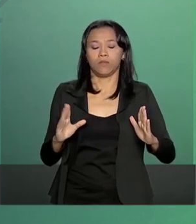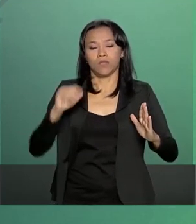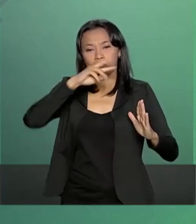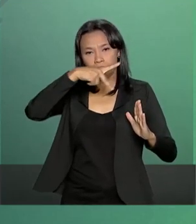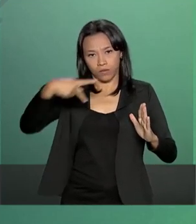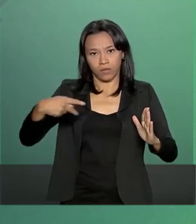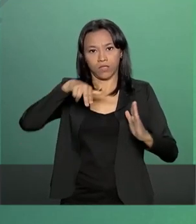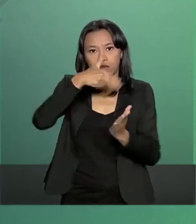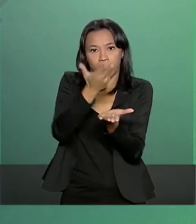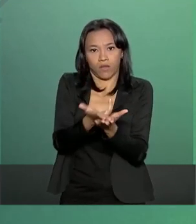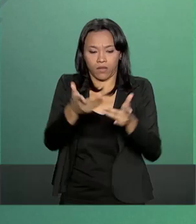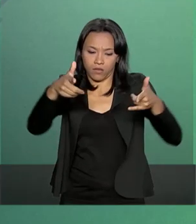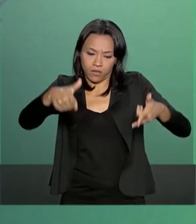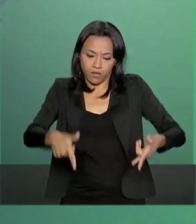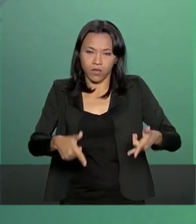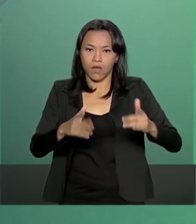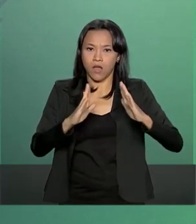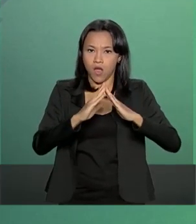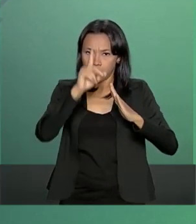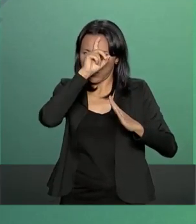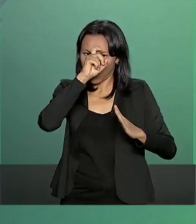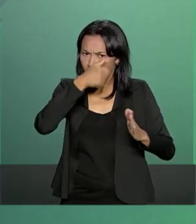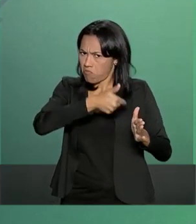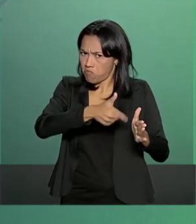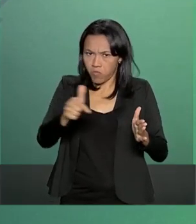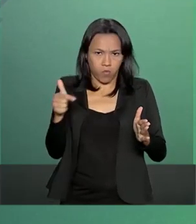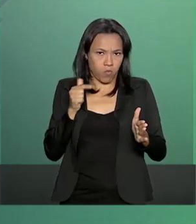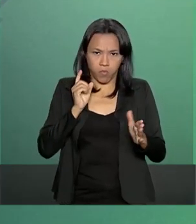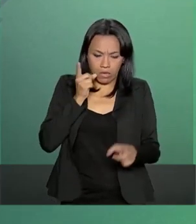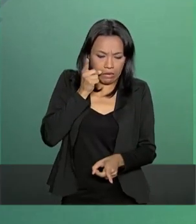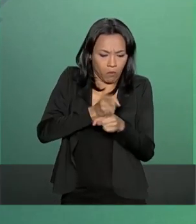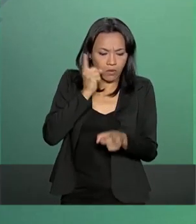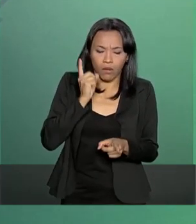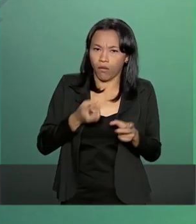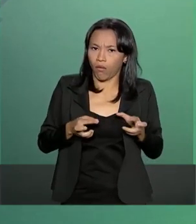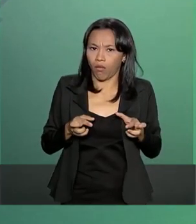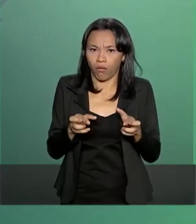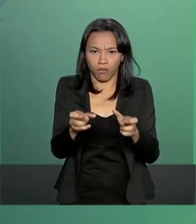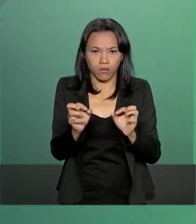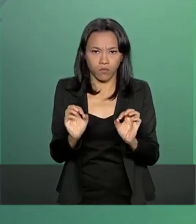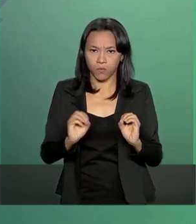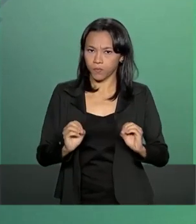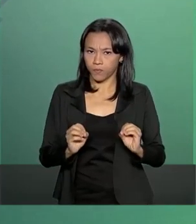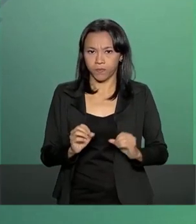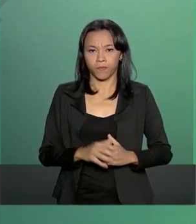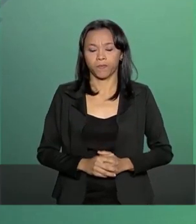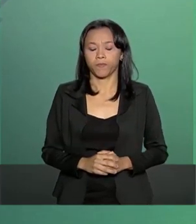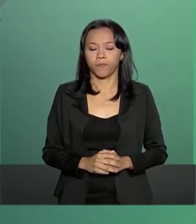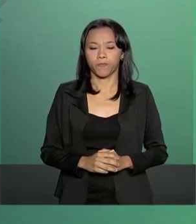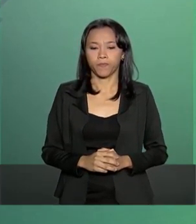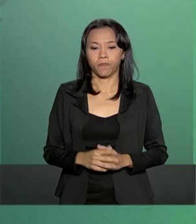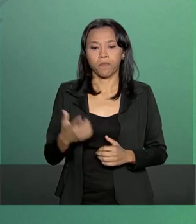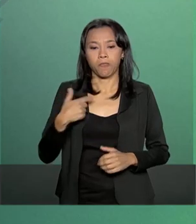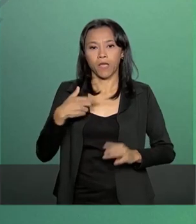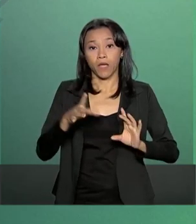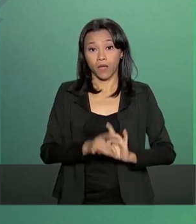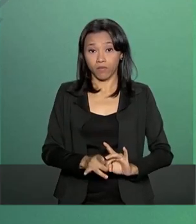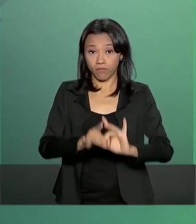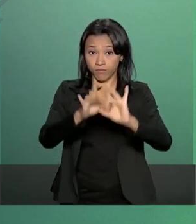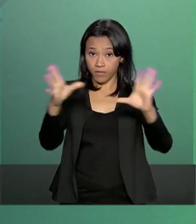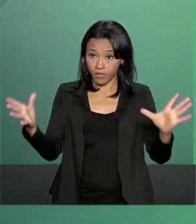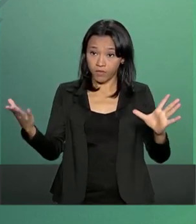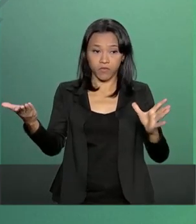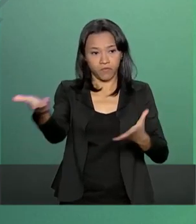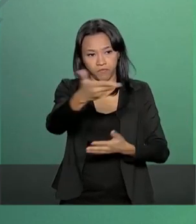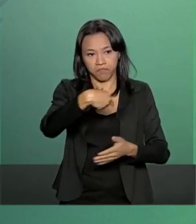reiteraram a ausência desta doença. Eu me coloco à disposição para